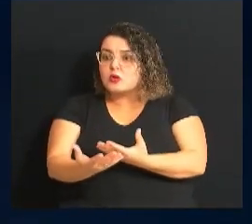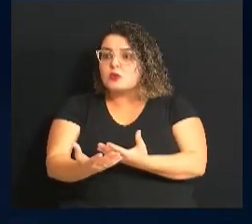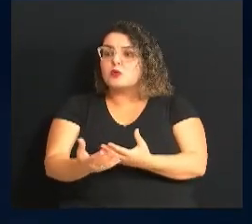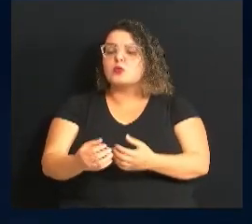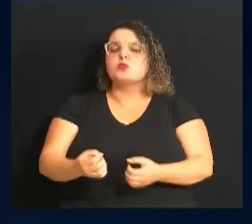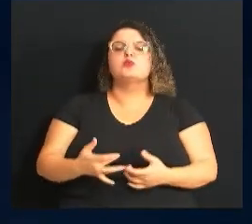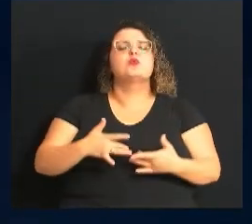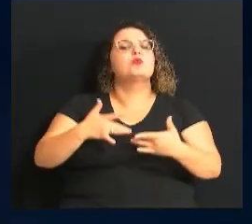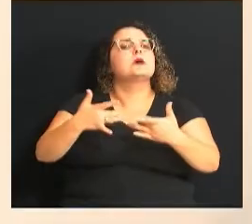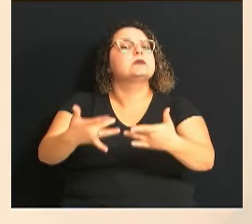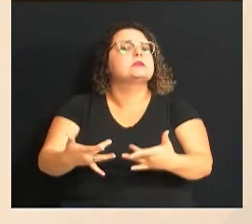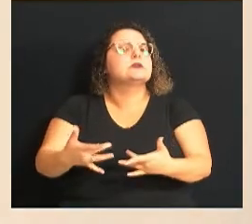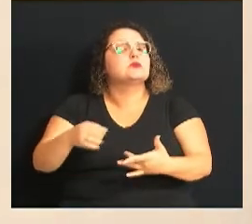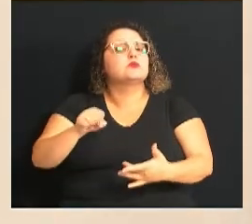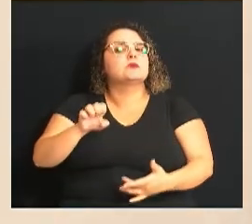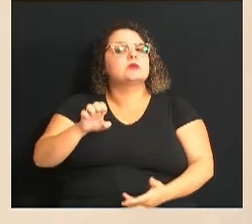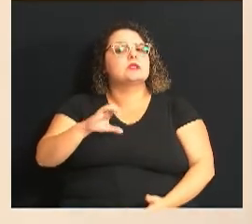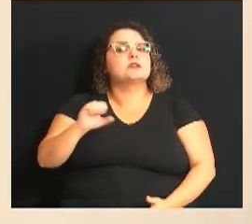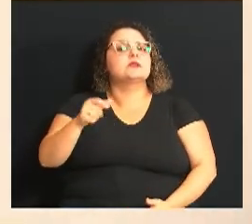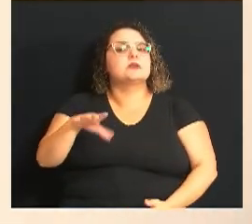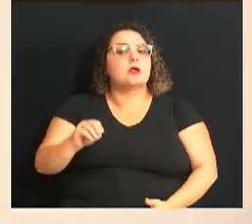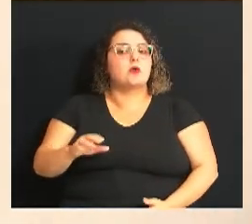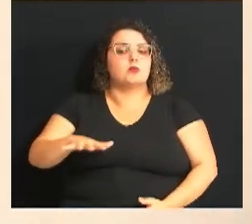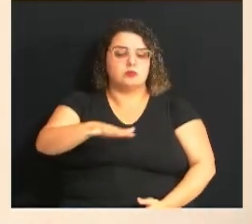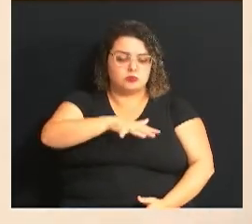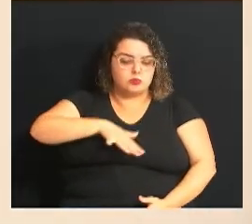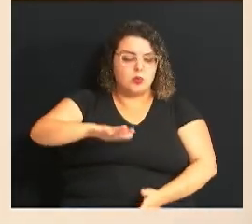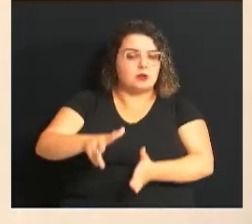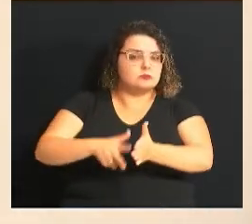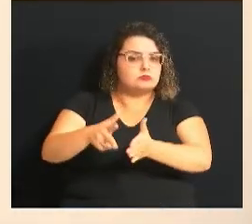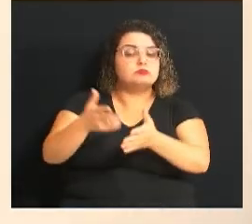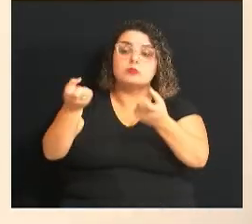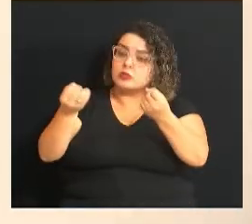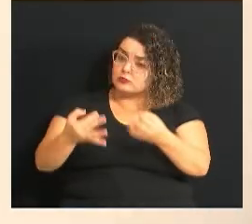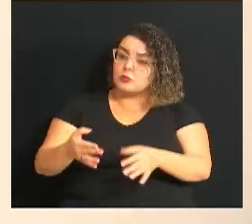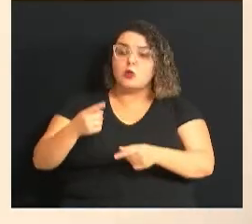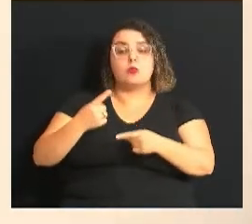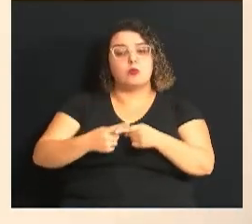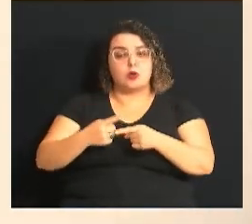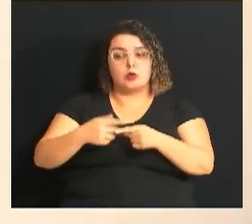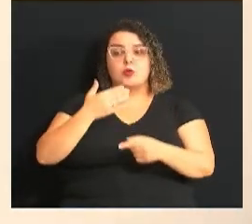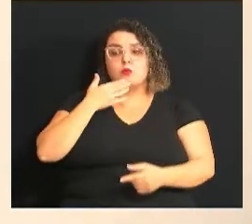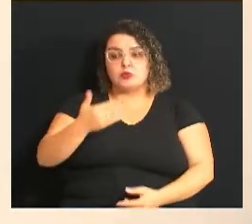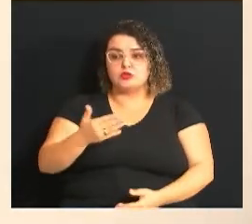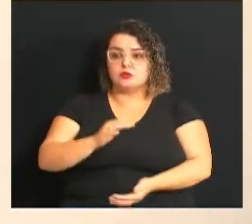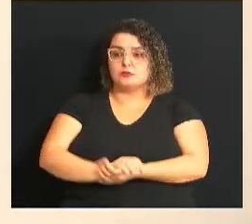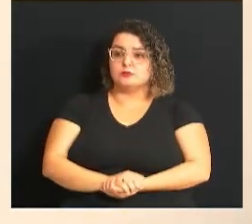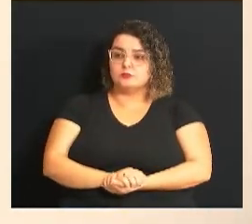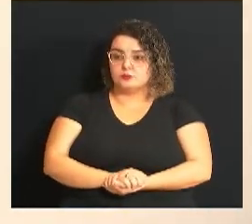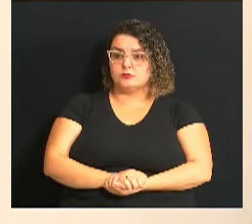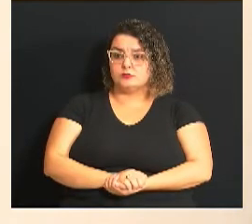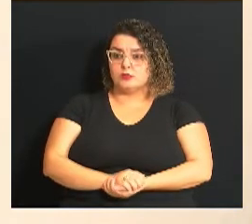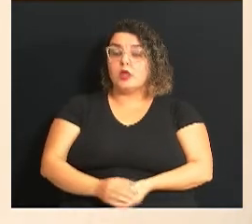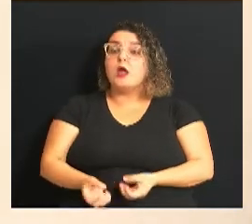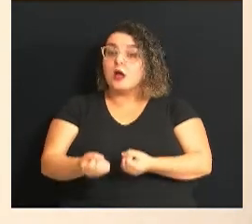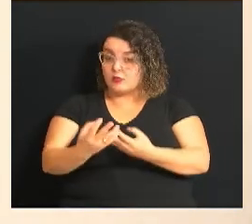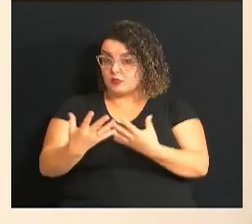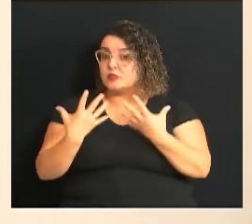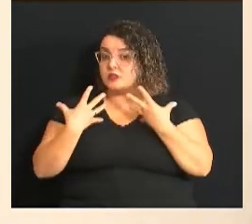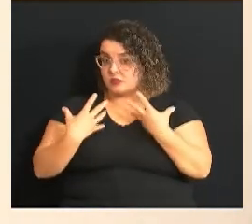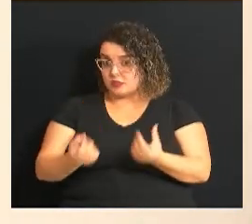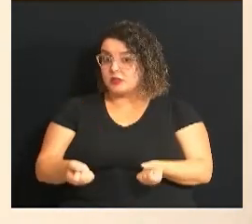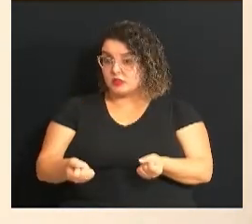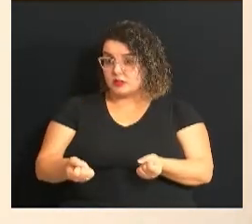do pátio ferroviário. A parlamentar explicou o motivo da solicitação. A informação que nós recebemos